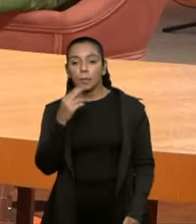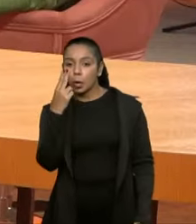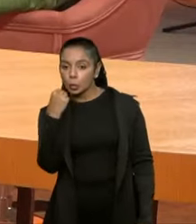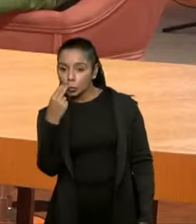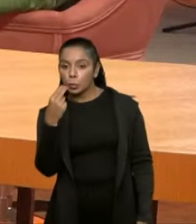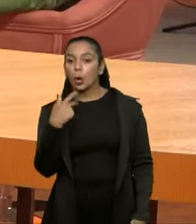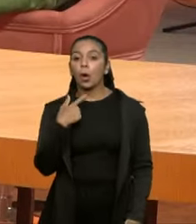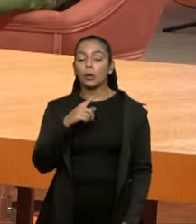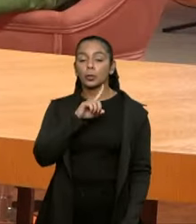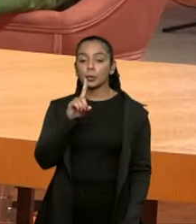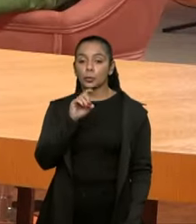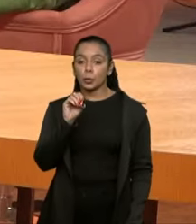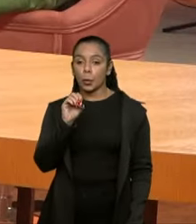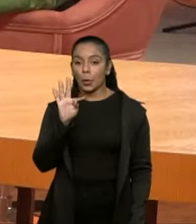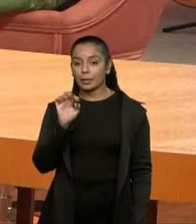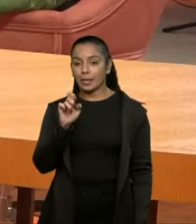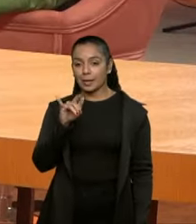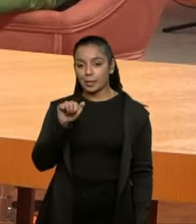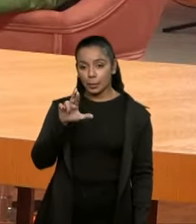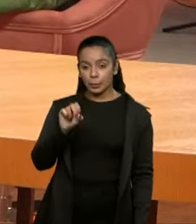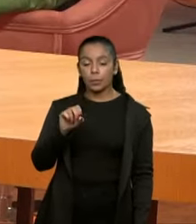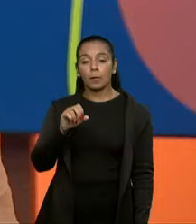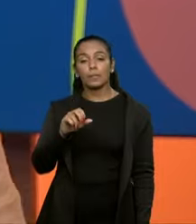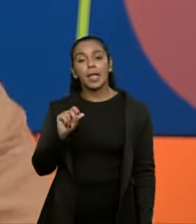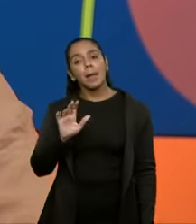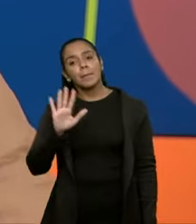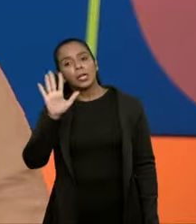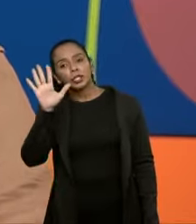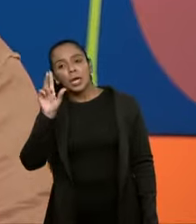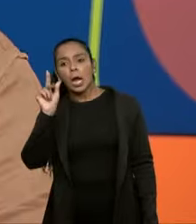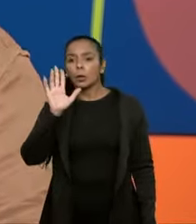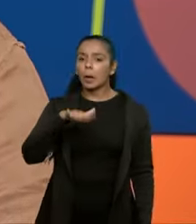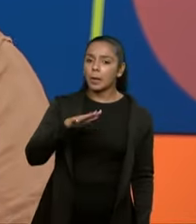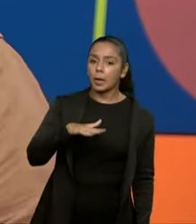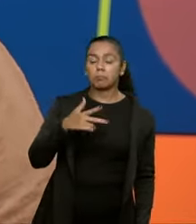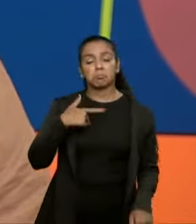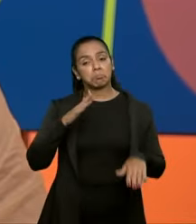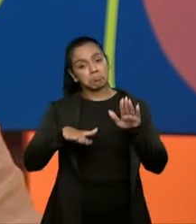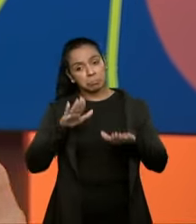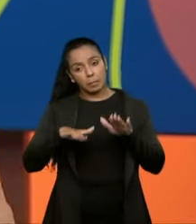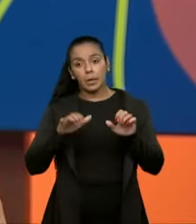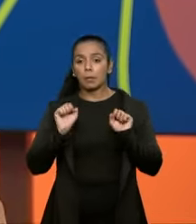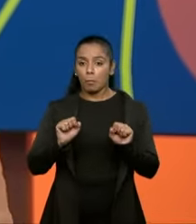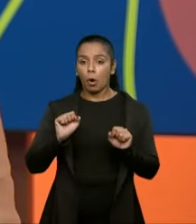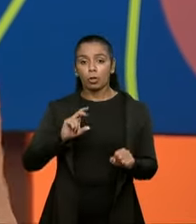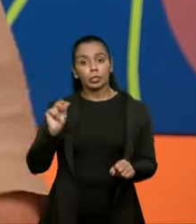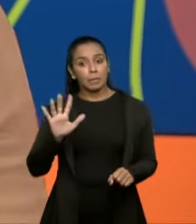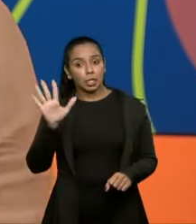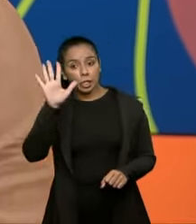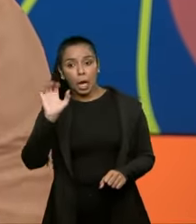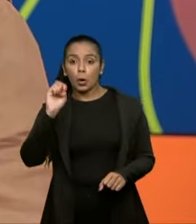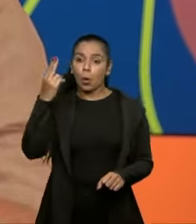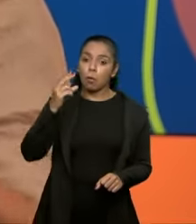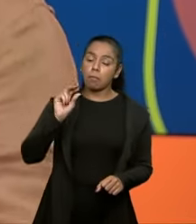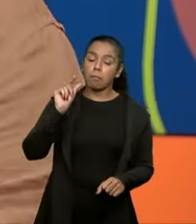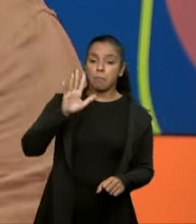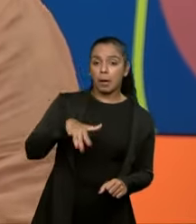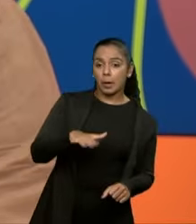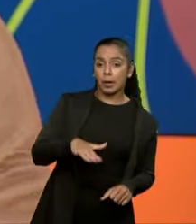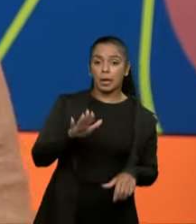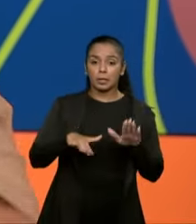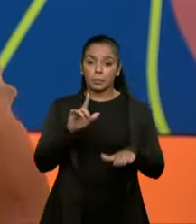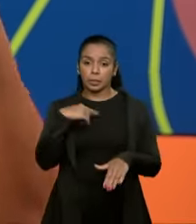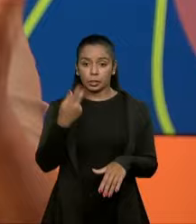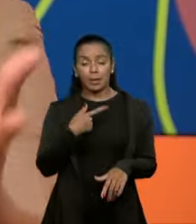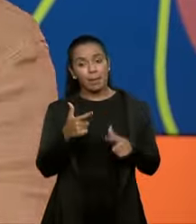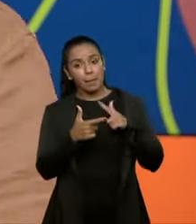podem fazer. Sim. E você, é mais caro ou mais barato? Depende, pode ser mais barato. Eu pode ser muito mais caro, vai depender igual a gente. Tá com medo de rim, toma um